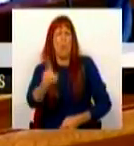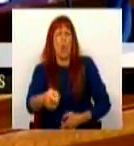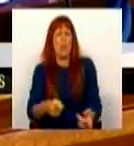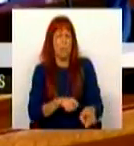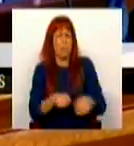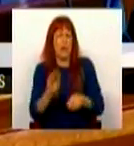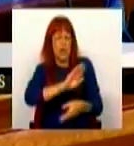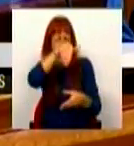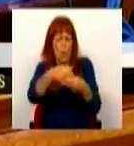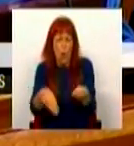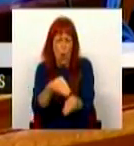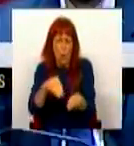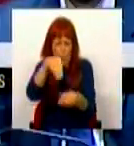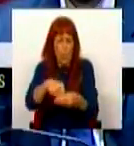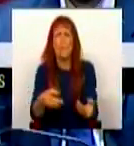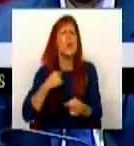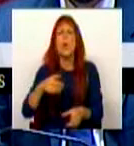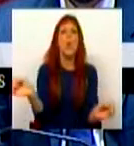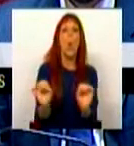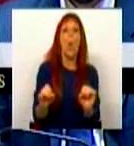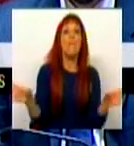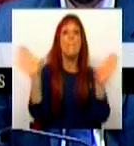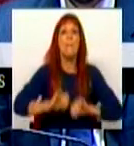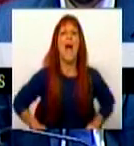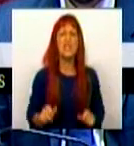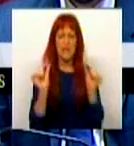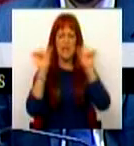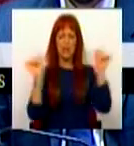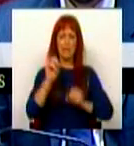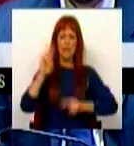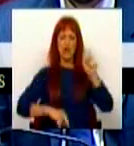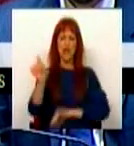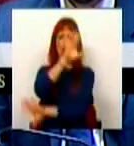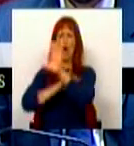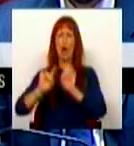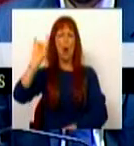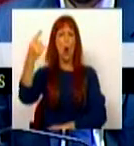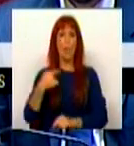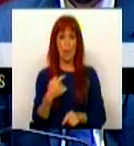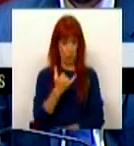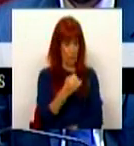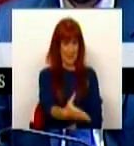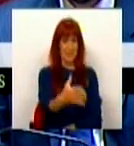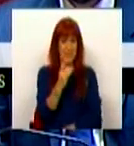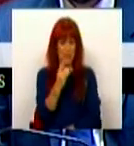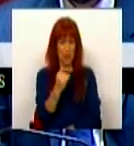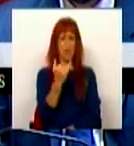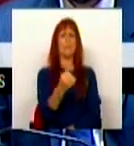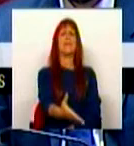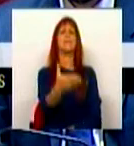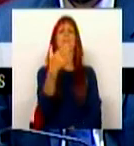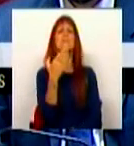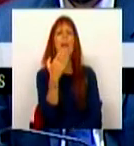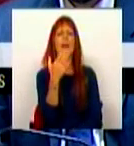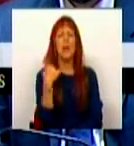é uma política acomodatícia. Não houve mais nenhum sistema financeiro na Europa que em 2016 e em